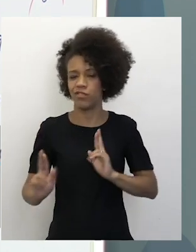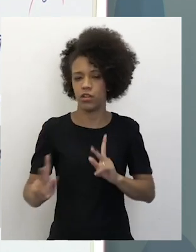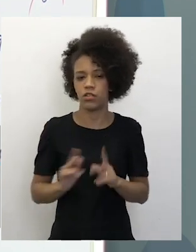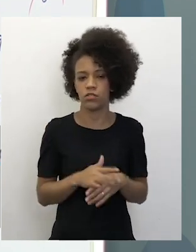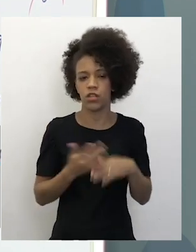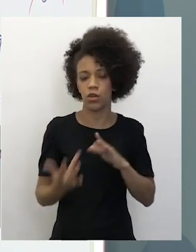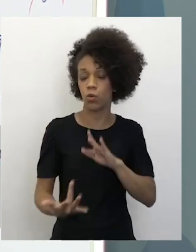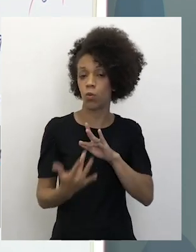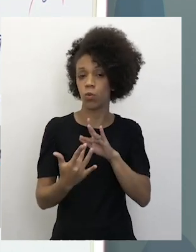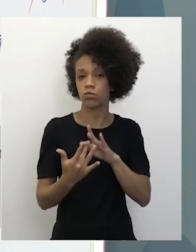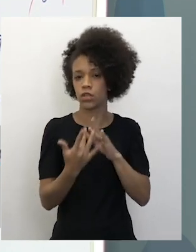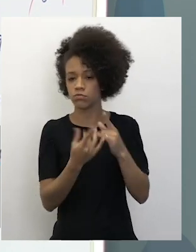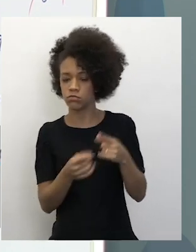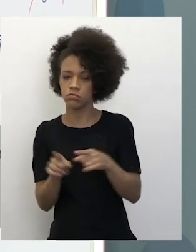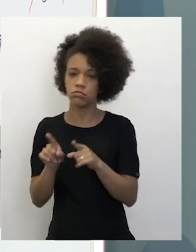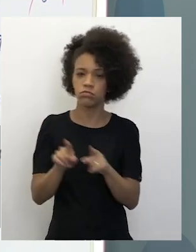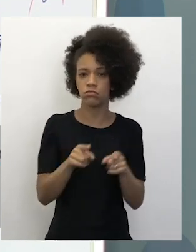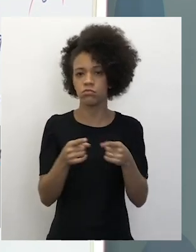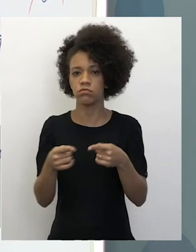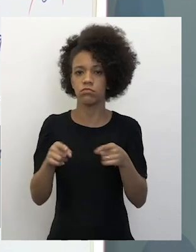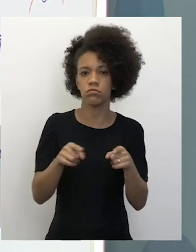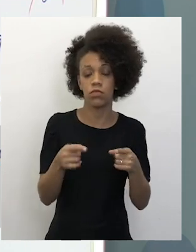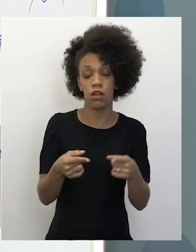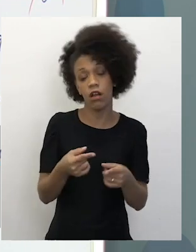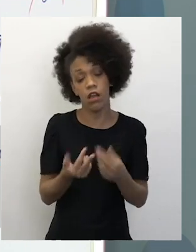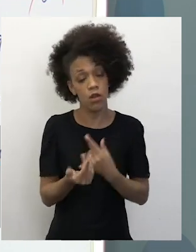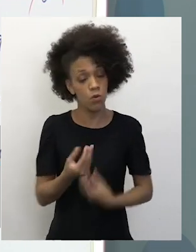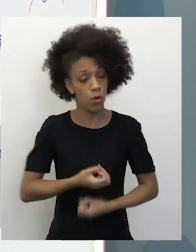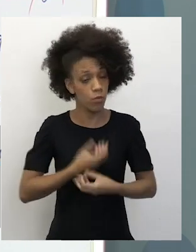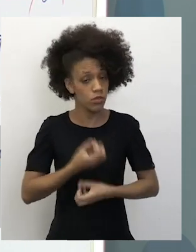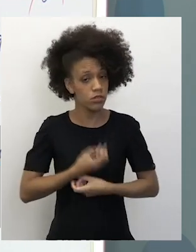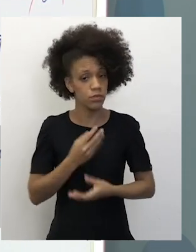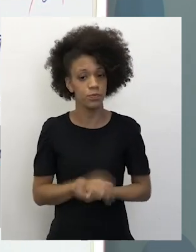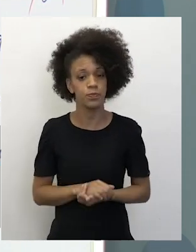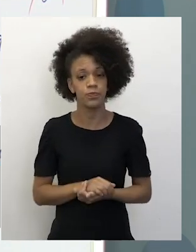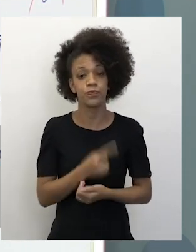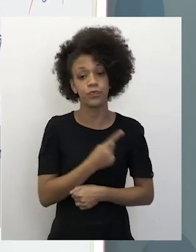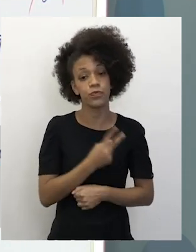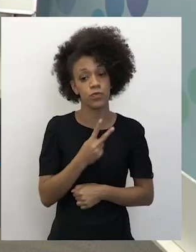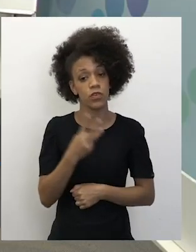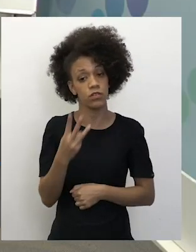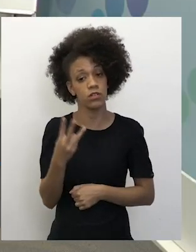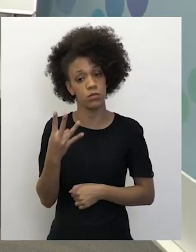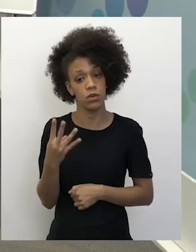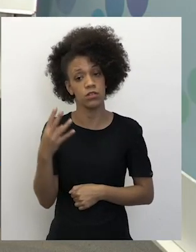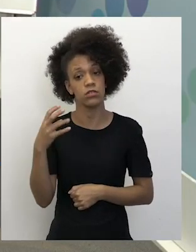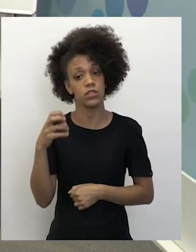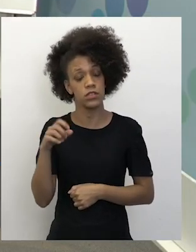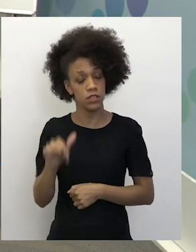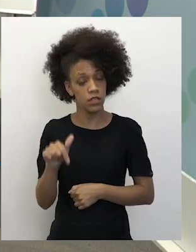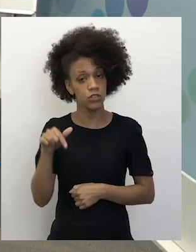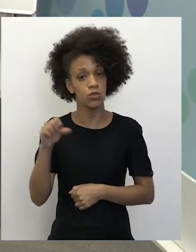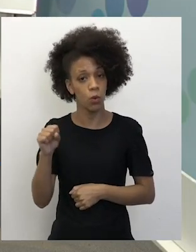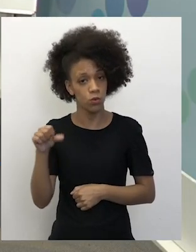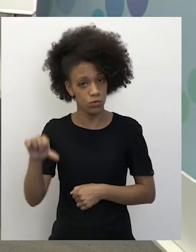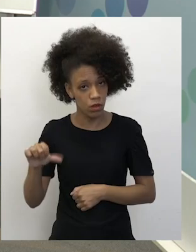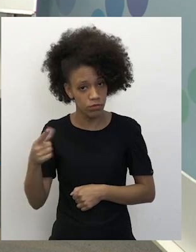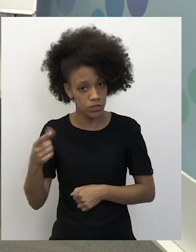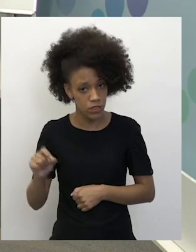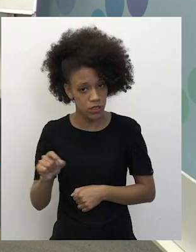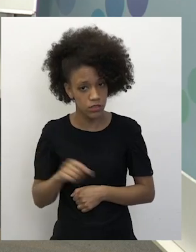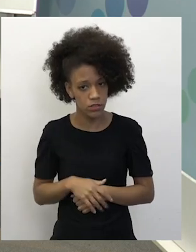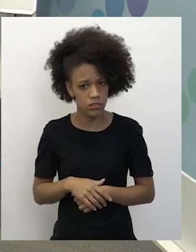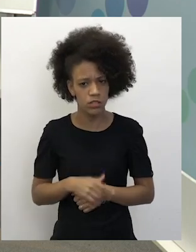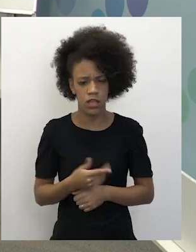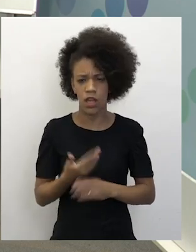entrar em contato com o ritmo era para fazer a poesia então ele é só um dois três quatro cinco seis sete oito nove dez vamos